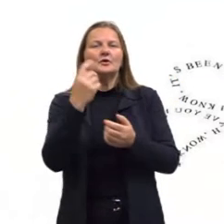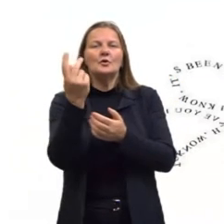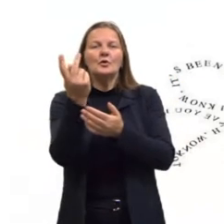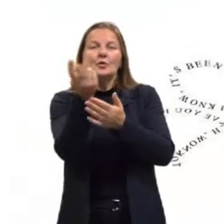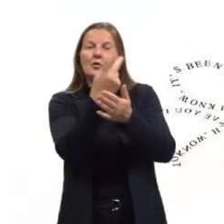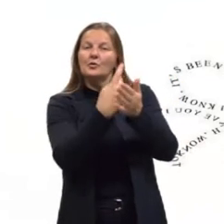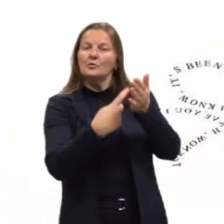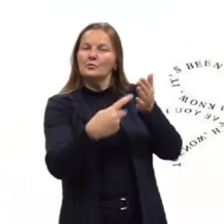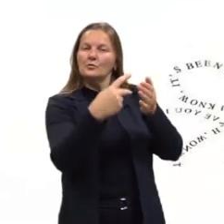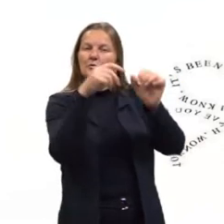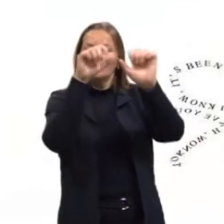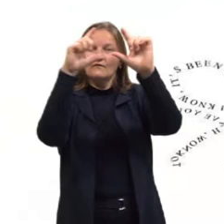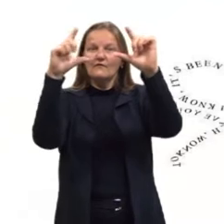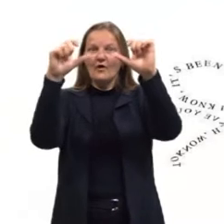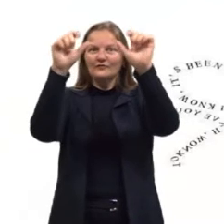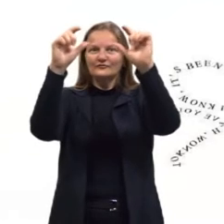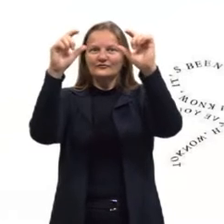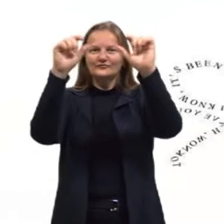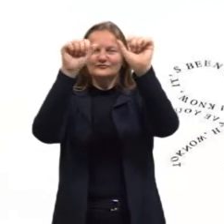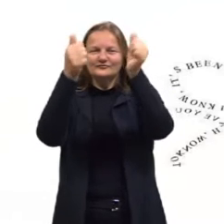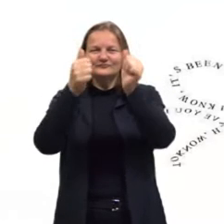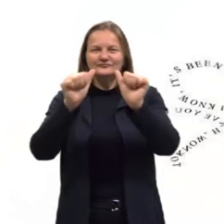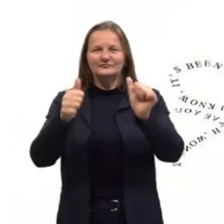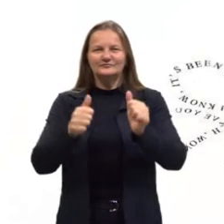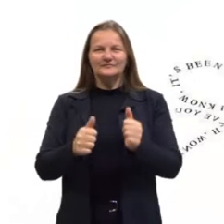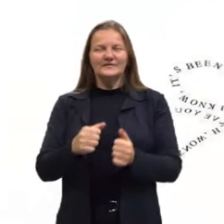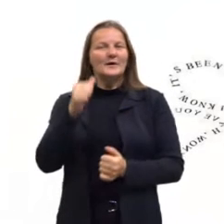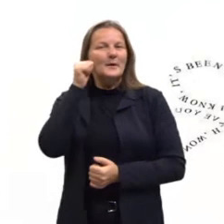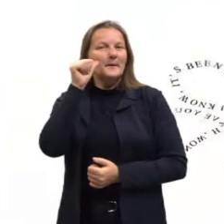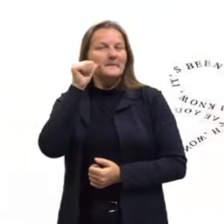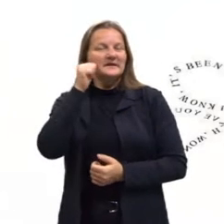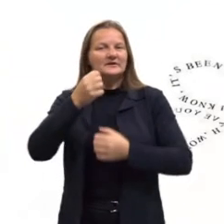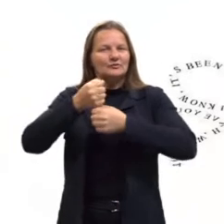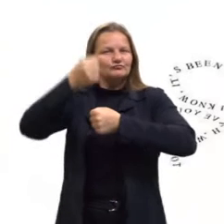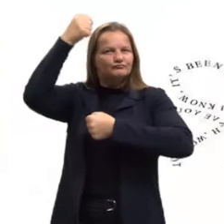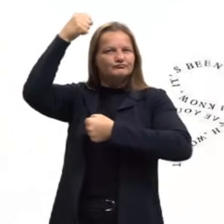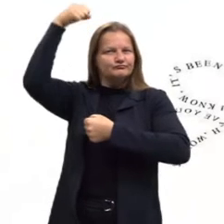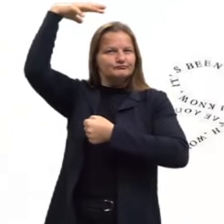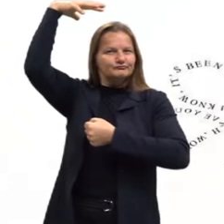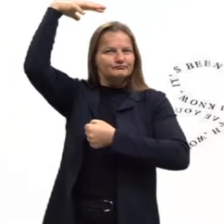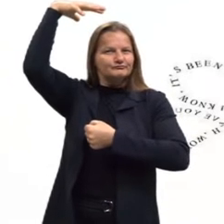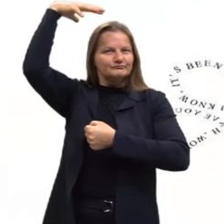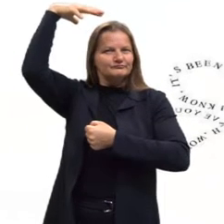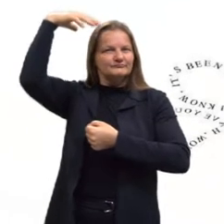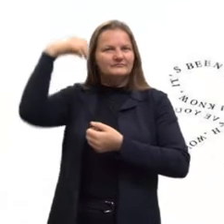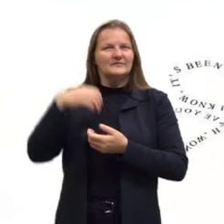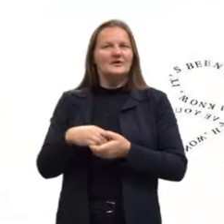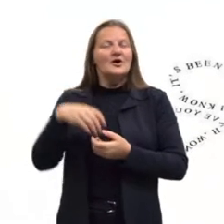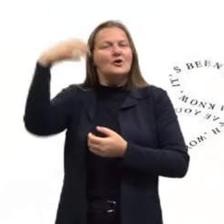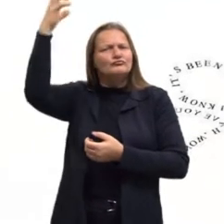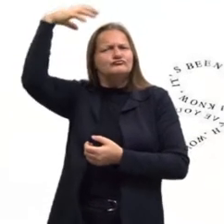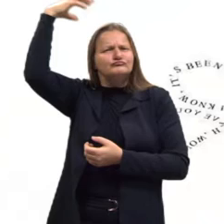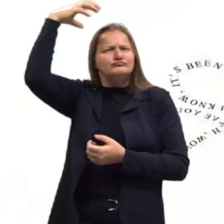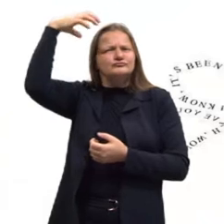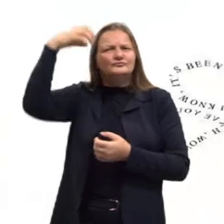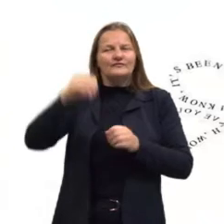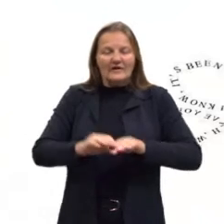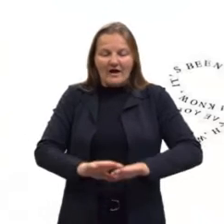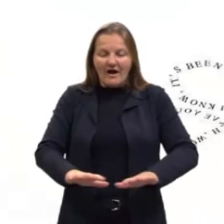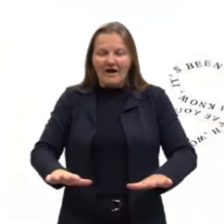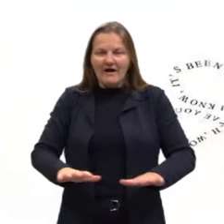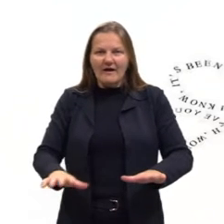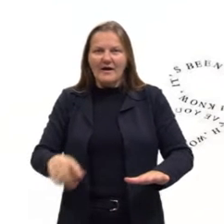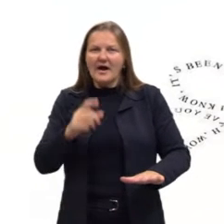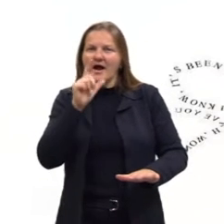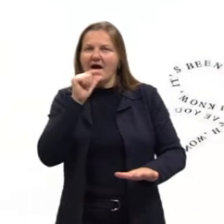tenho uma imagem de uma menina com guarda-chuva aberto na chuva e no piso